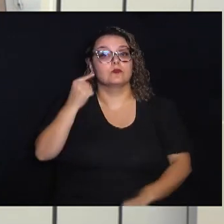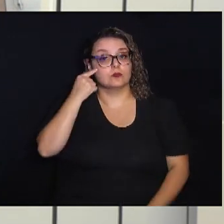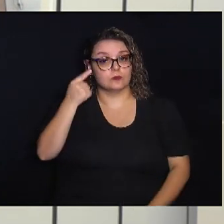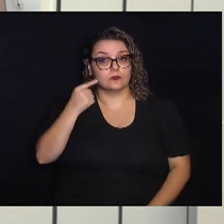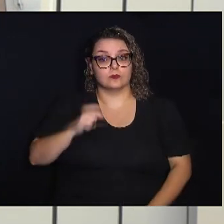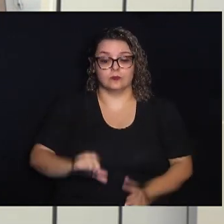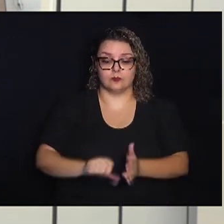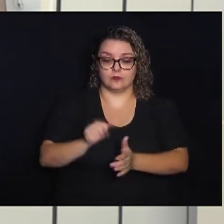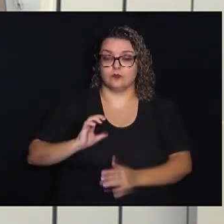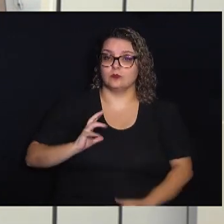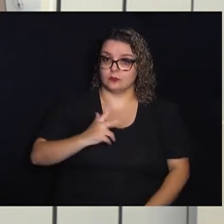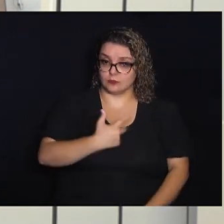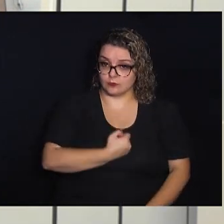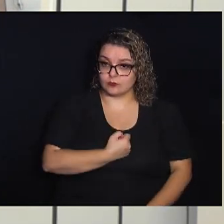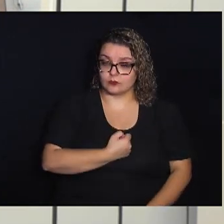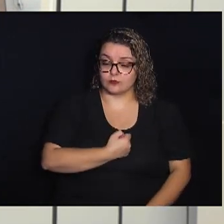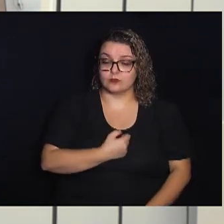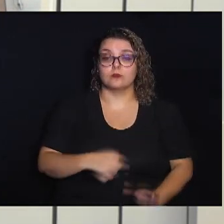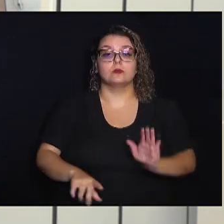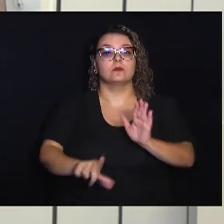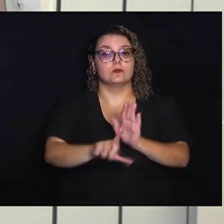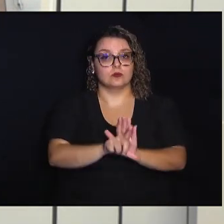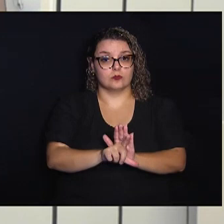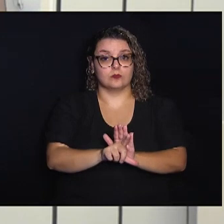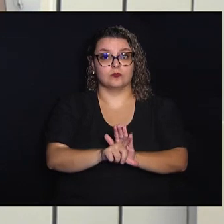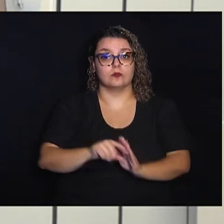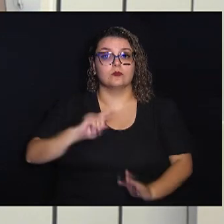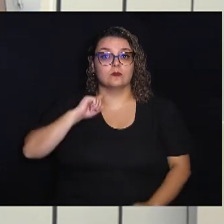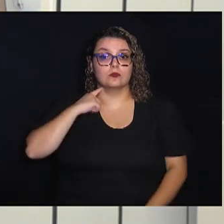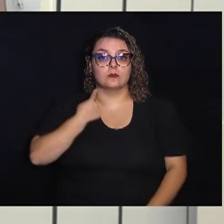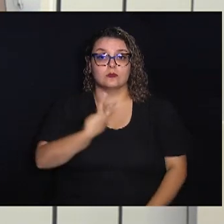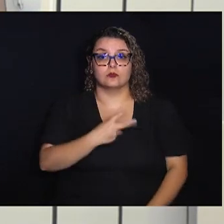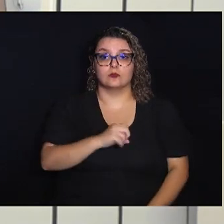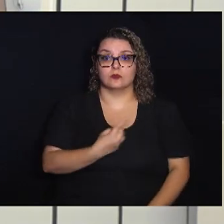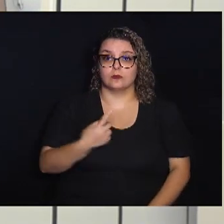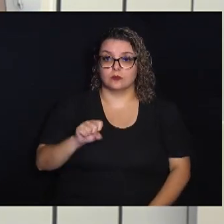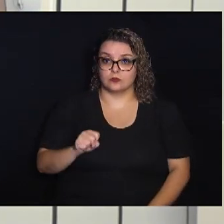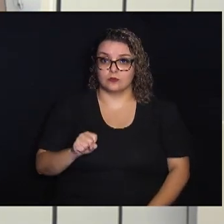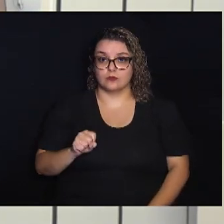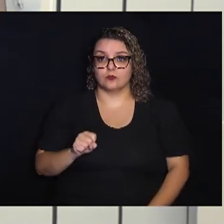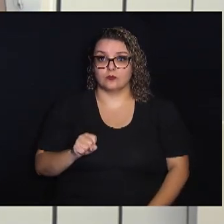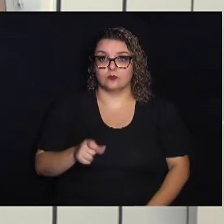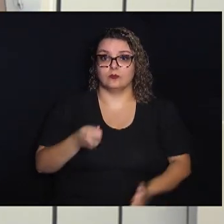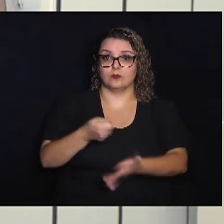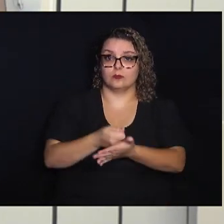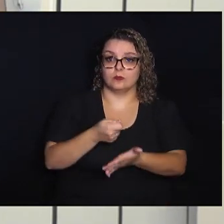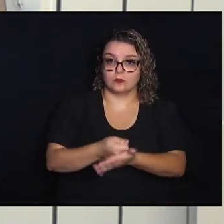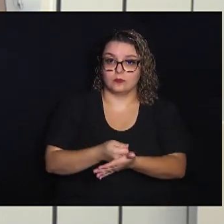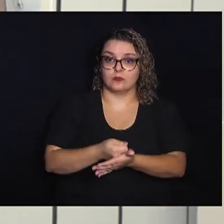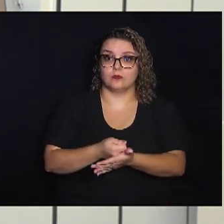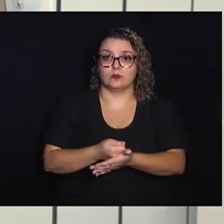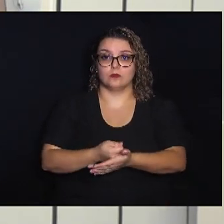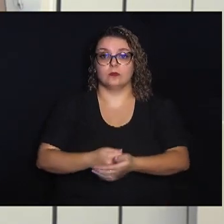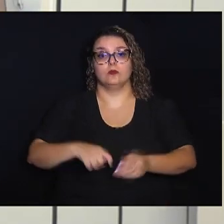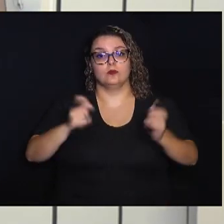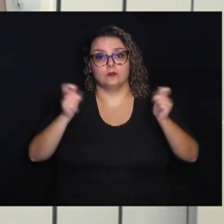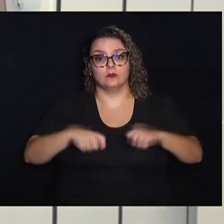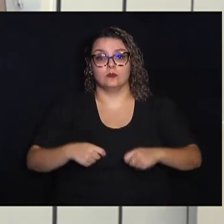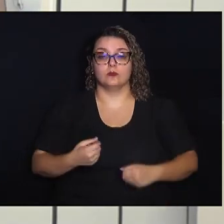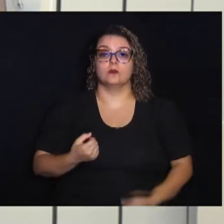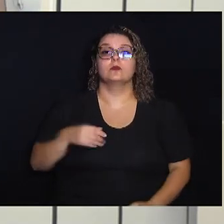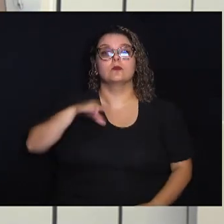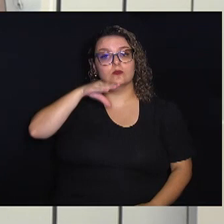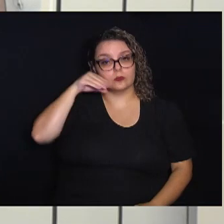de primeiros socorros. A lei, que é de maio de 2018, torna obrigatória a capacitação de